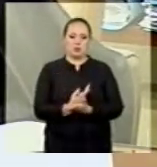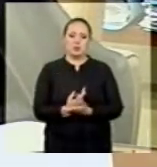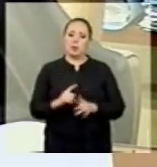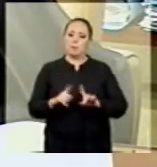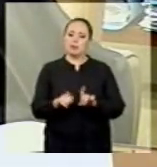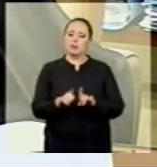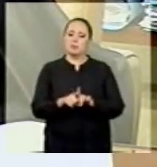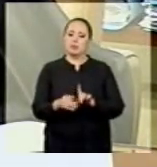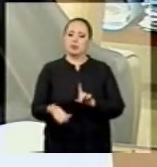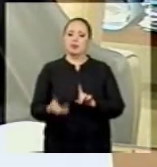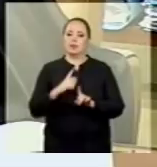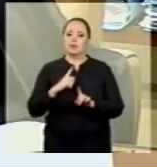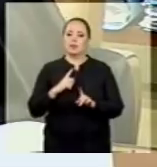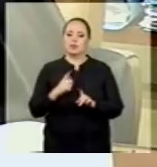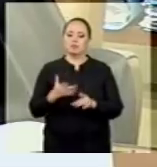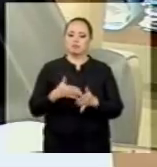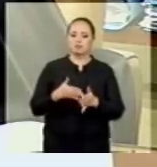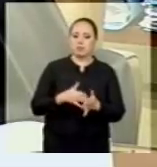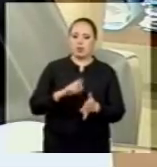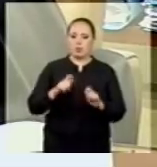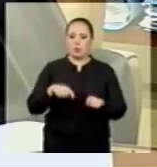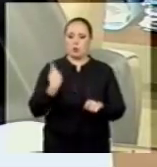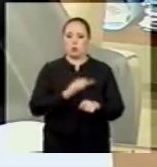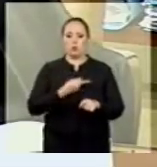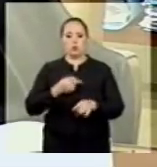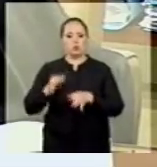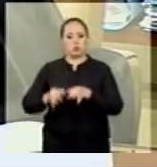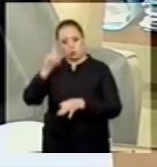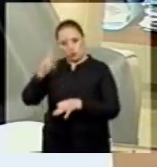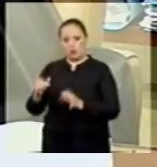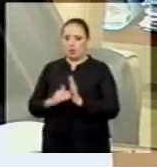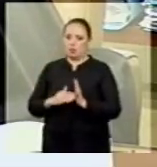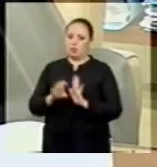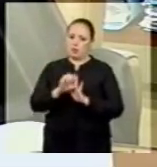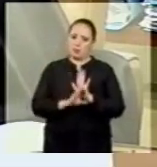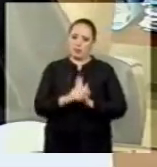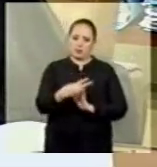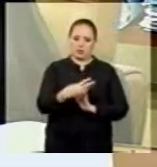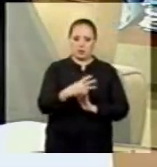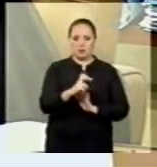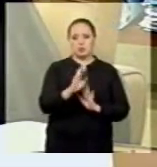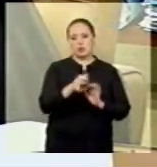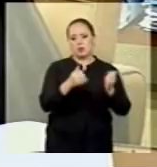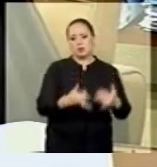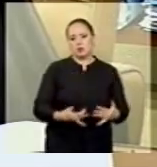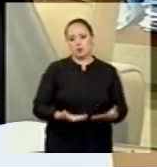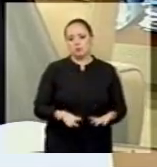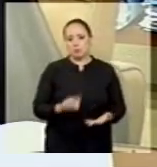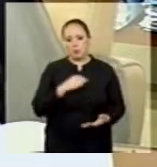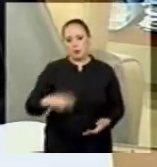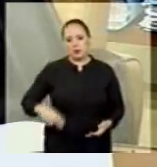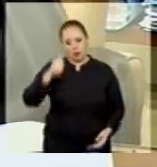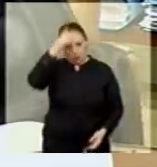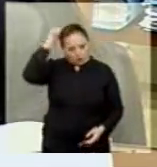também se colocou aquela trava que não permitia que nós julgássemos até a emenda 35, já foi referida aqui pelo ministro